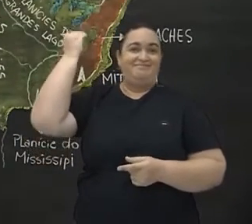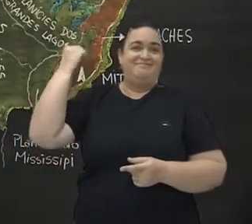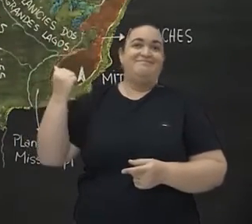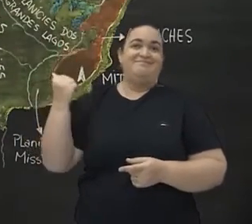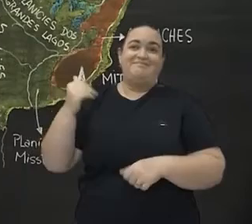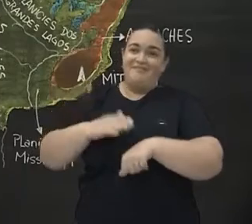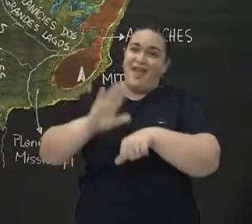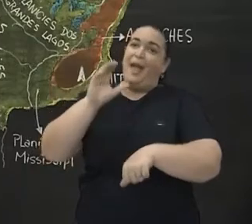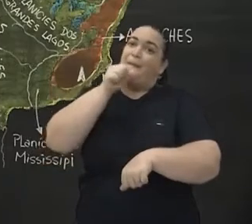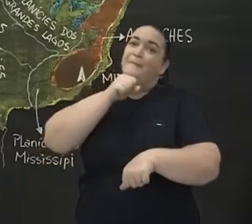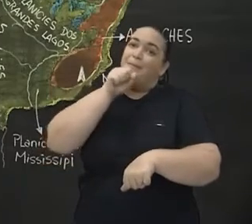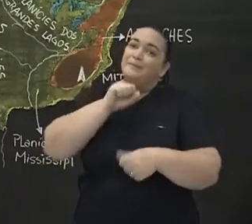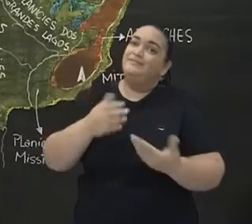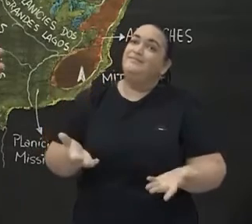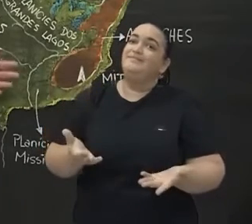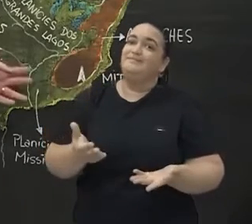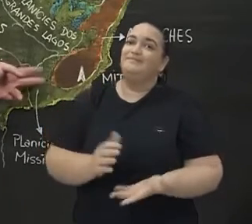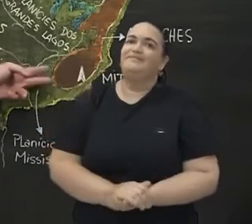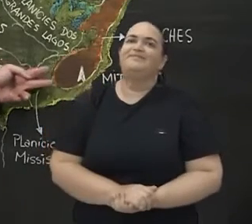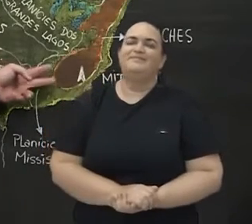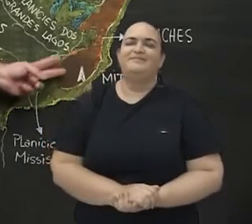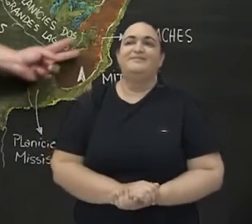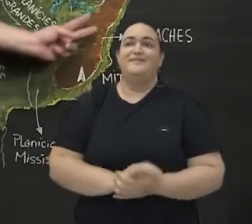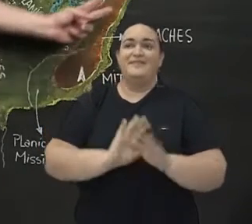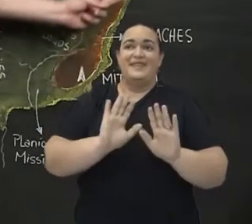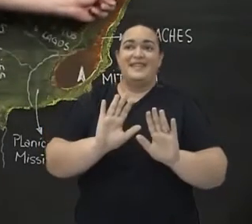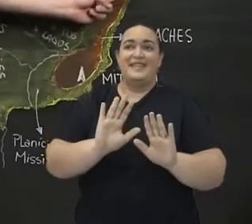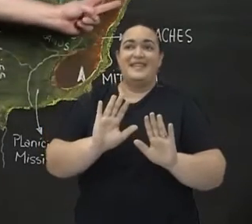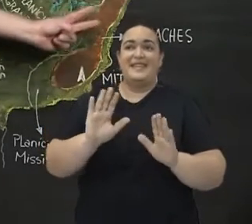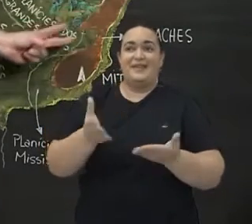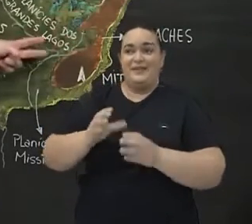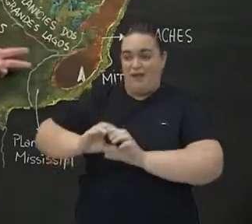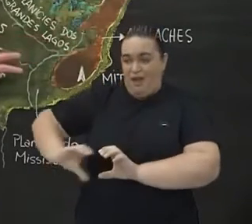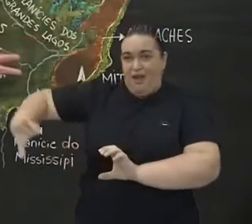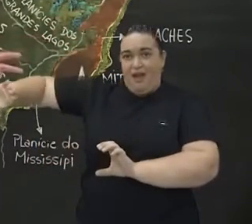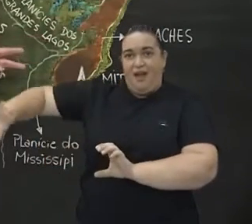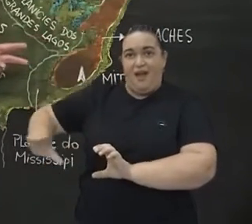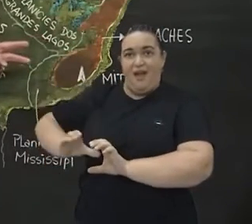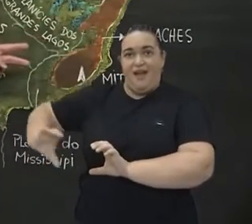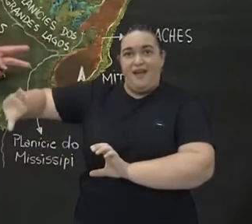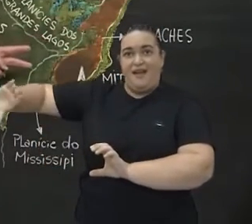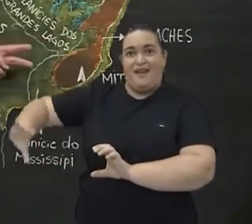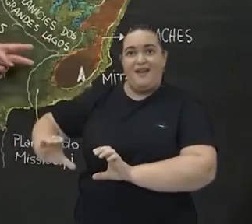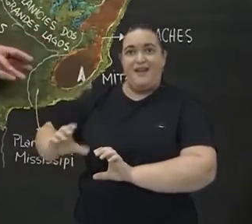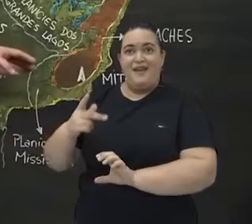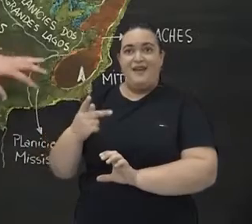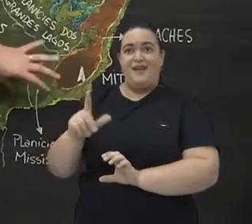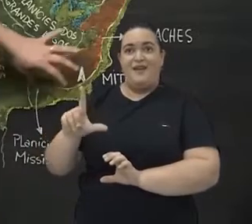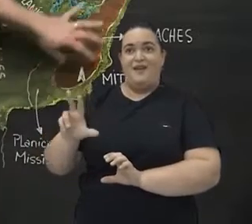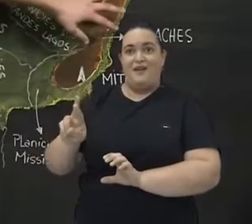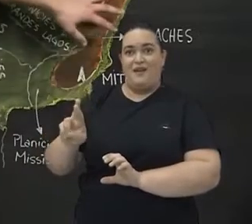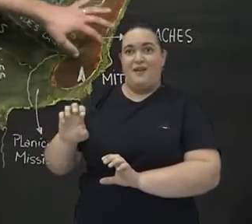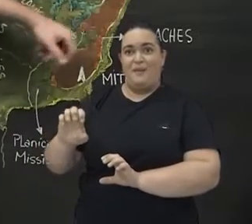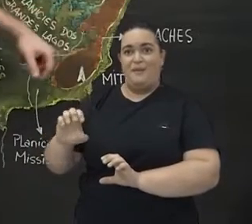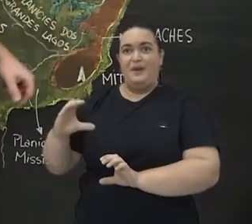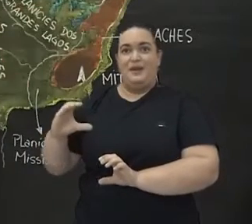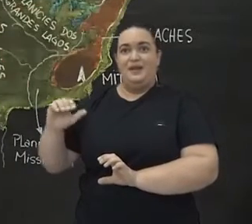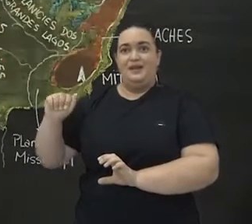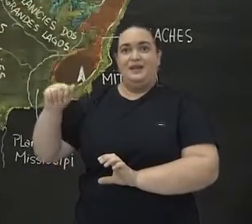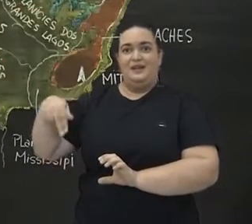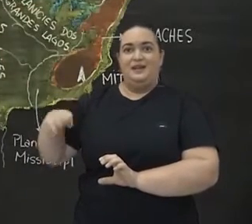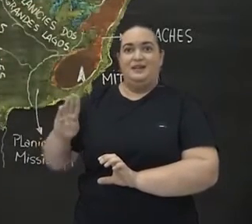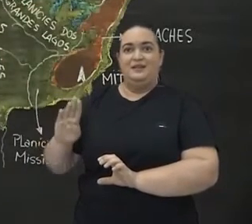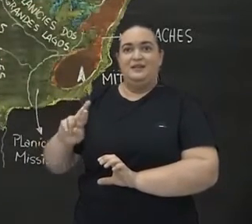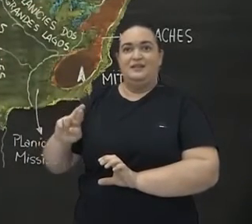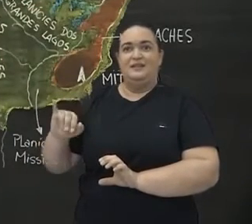algo mais antigo. Então, essa era geológica aqui, o pré-cambriano, a formação dela, 500